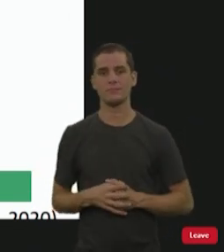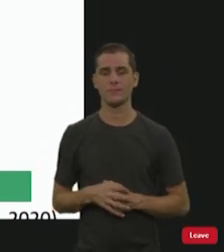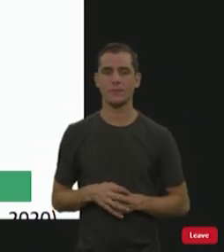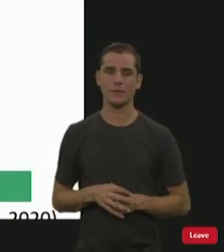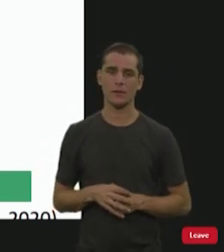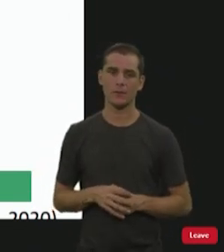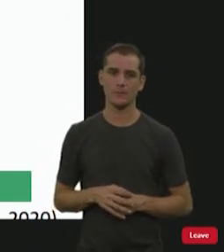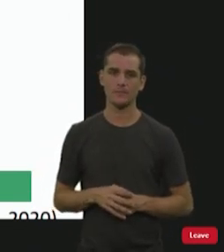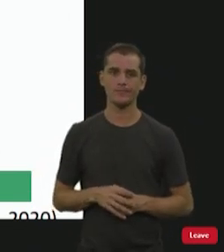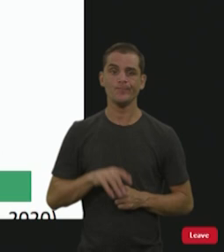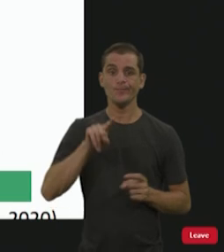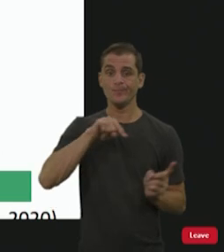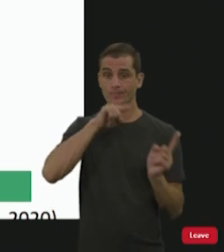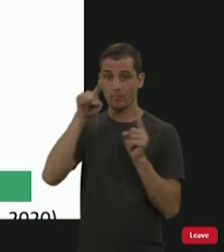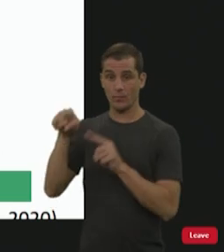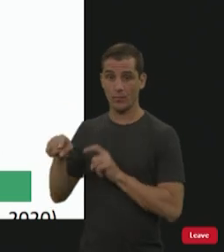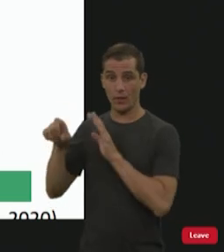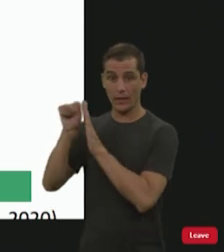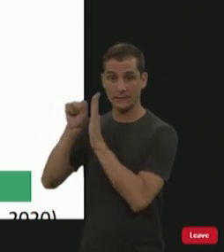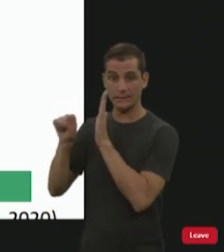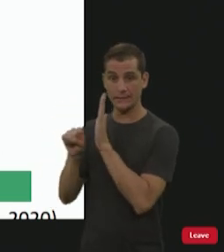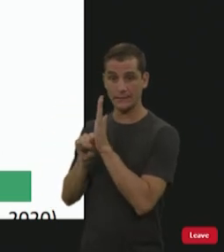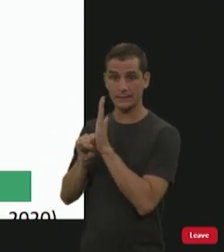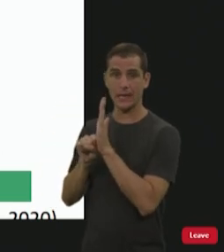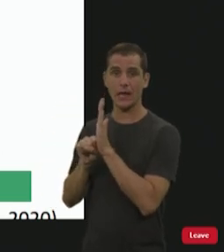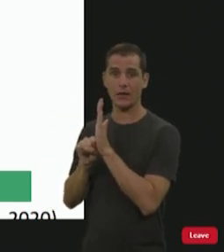Ainda no final do século